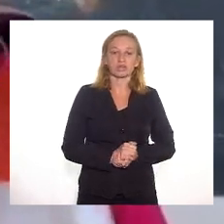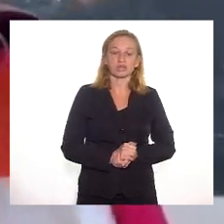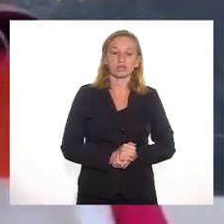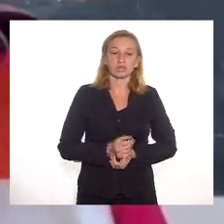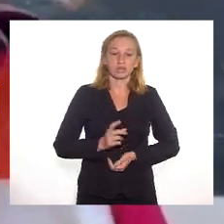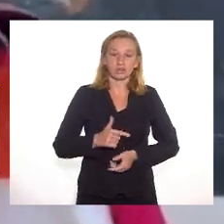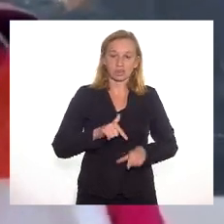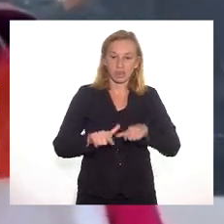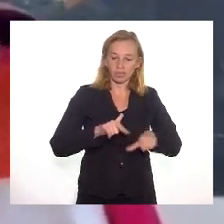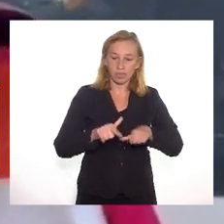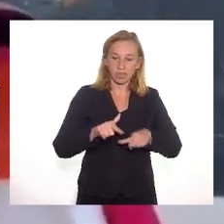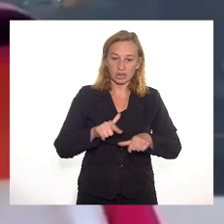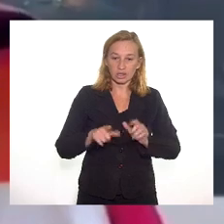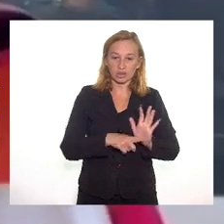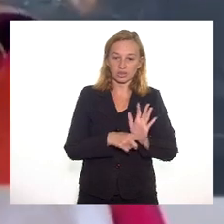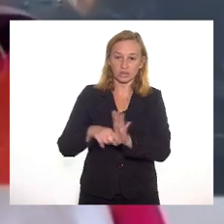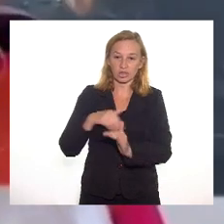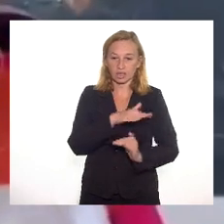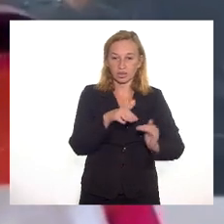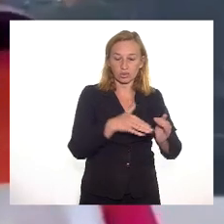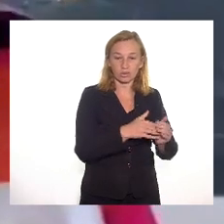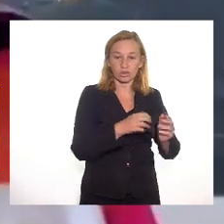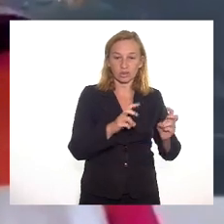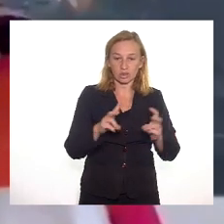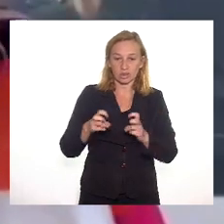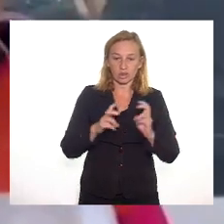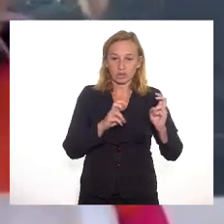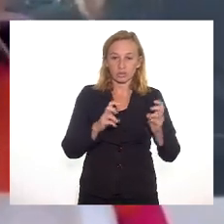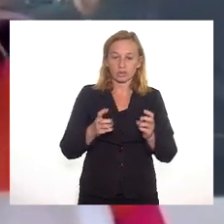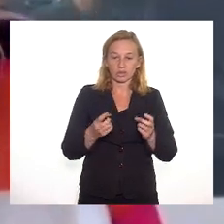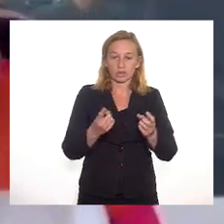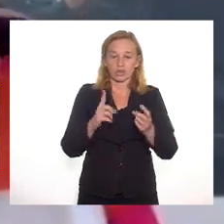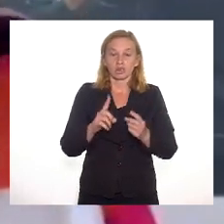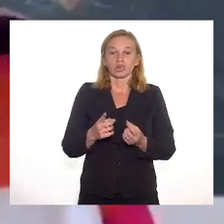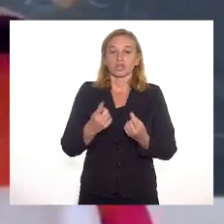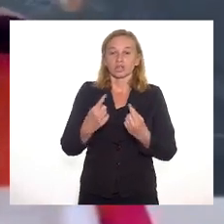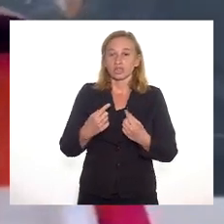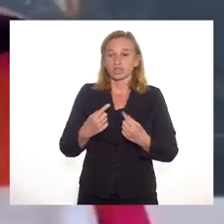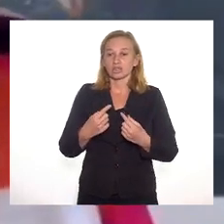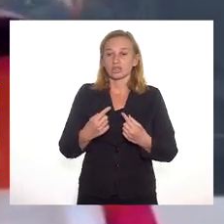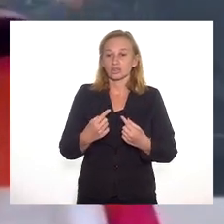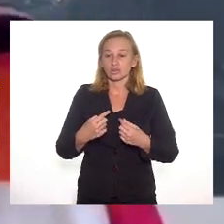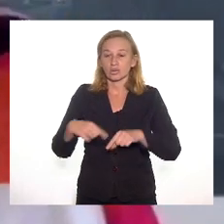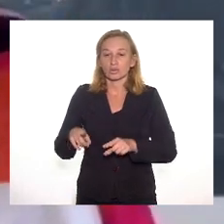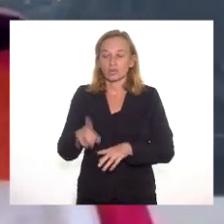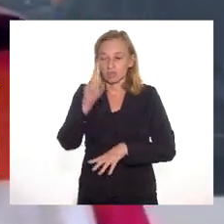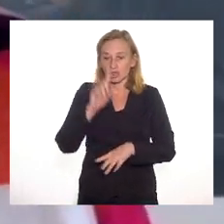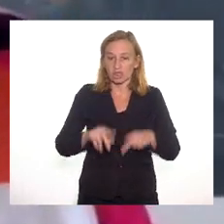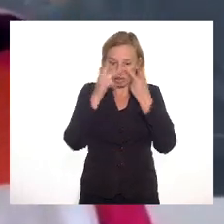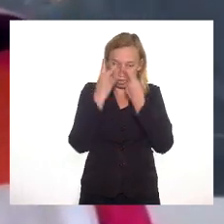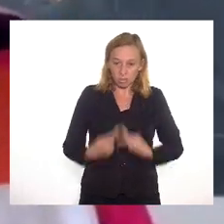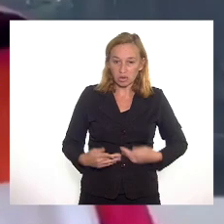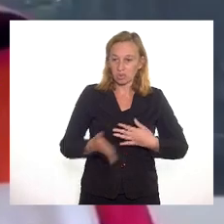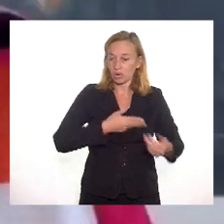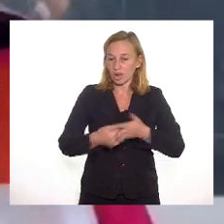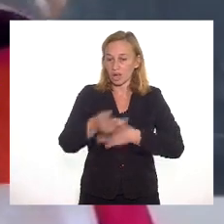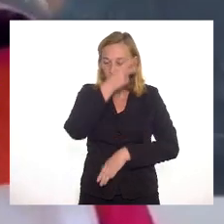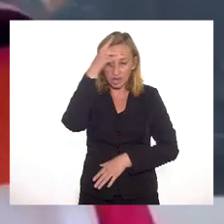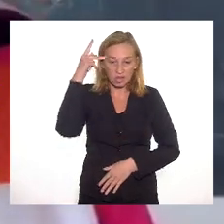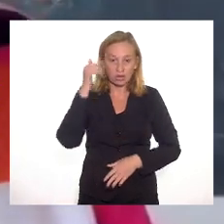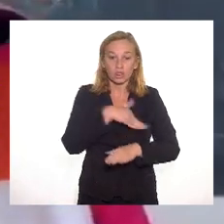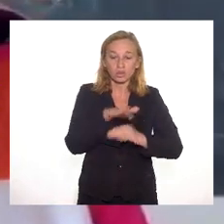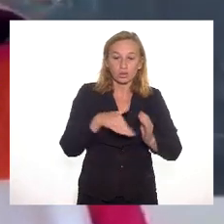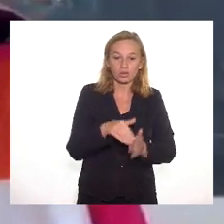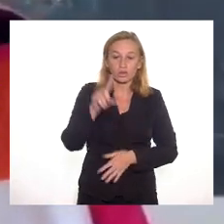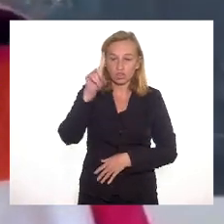vapor, atendendo todos os casos de violações de direitos humanos, seja eles quais e a quem for. Todo mundo